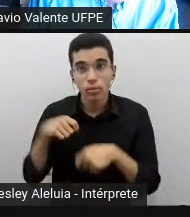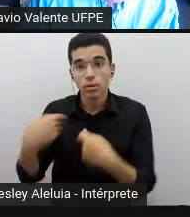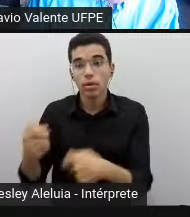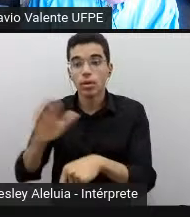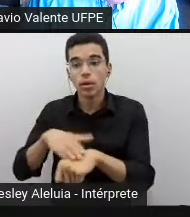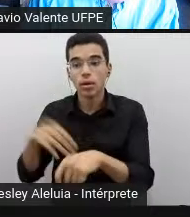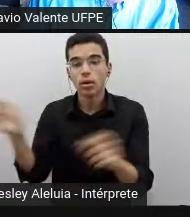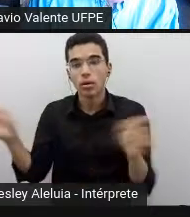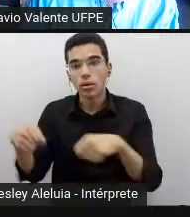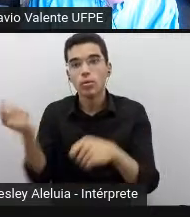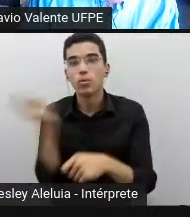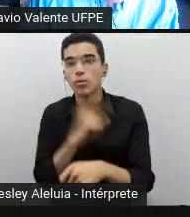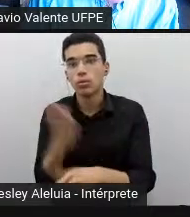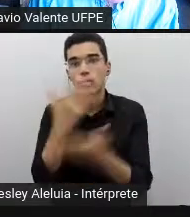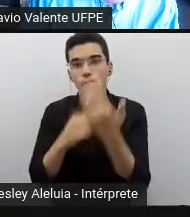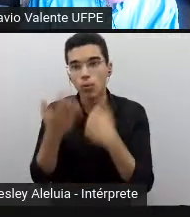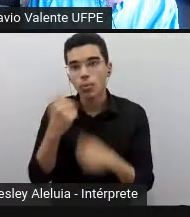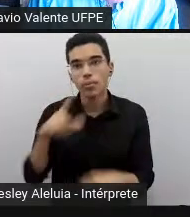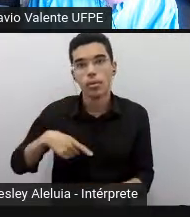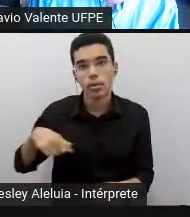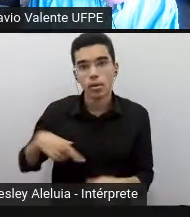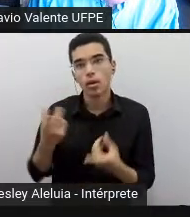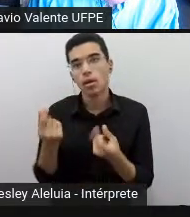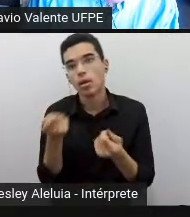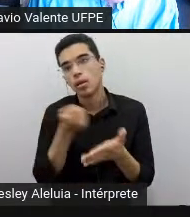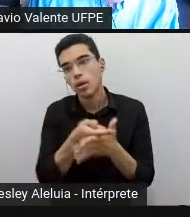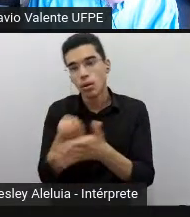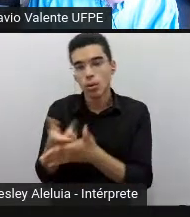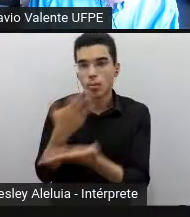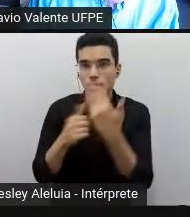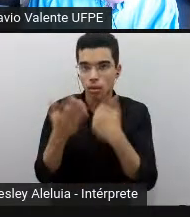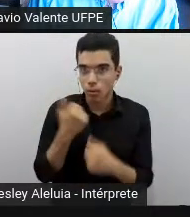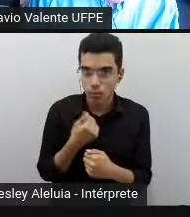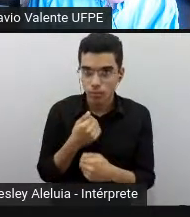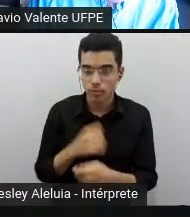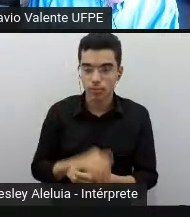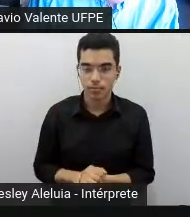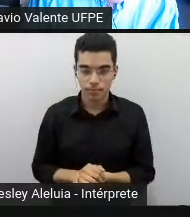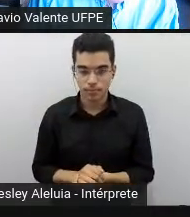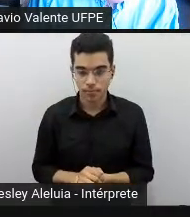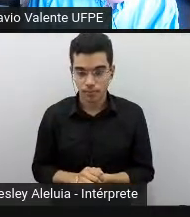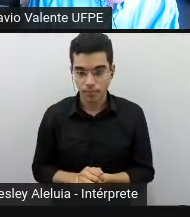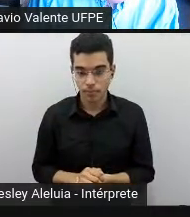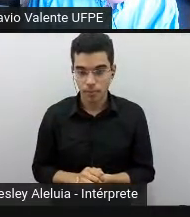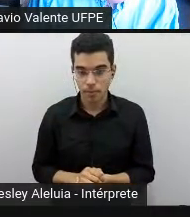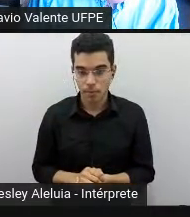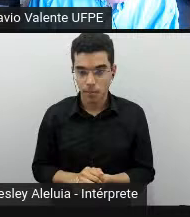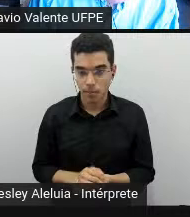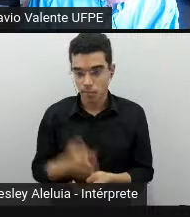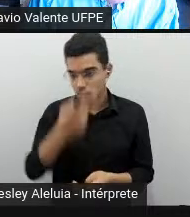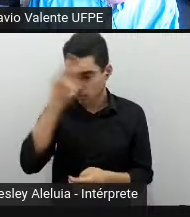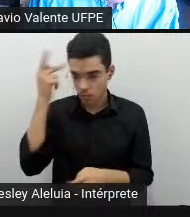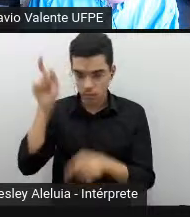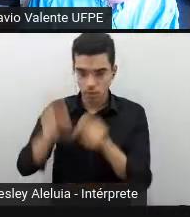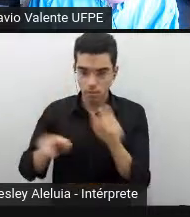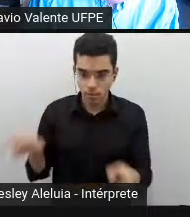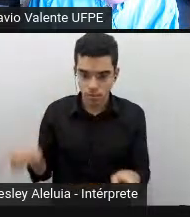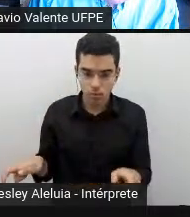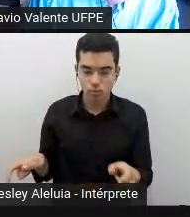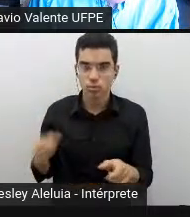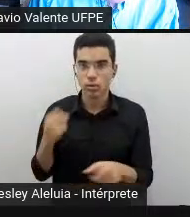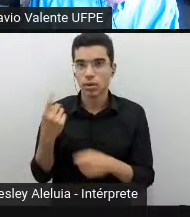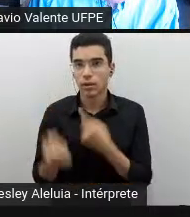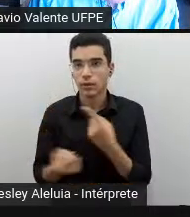um recurso para comprar os seus alimentos. Isso são pessoas que estão institucionalizadas, pessoas que estão na pobreza